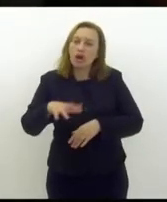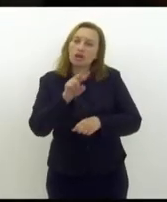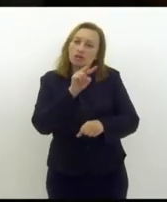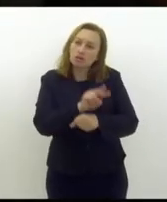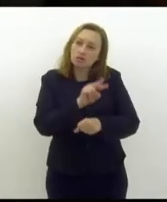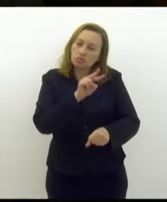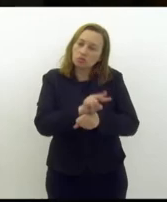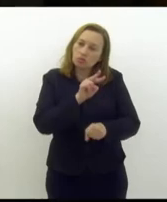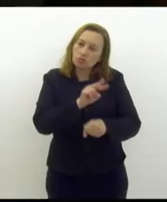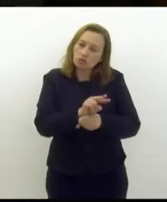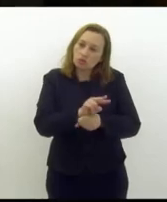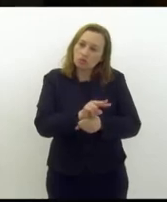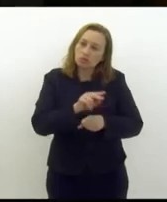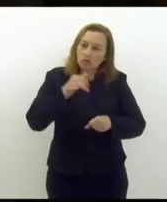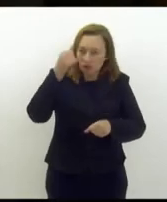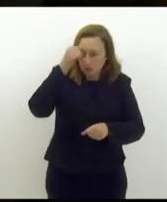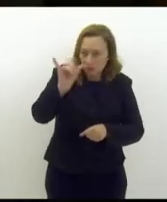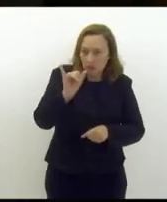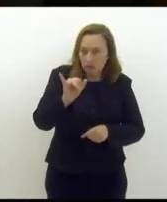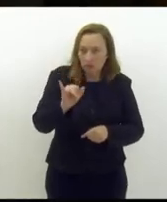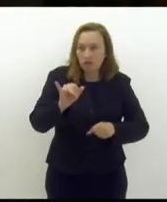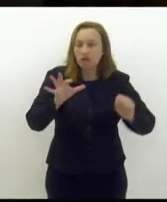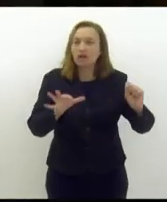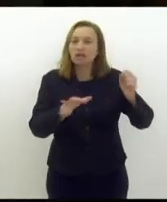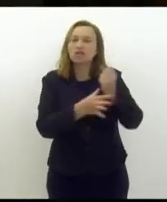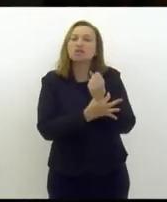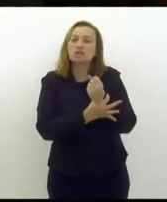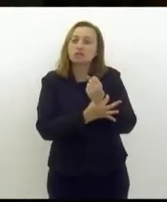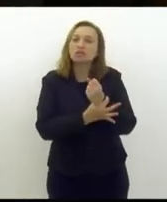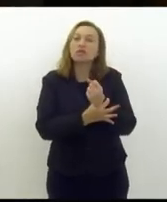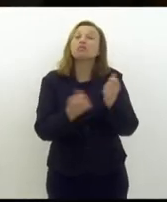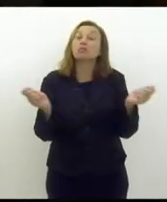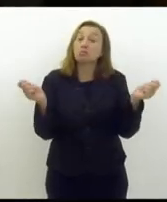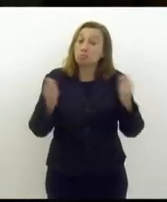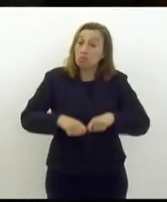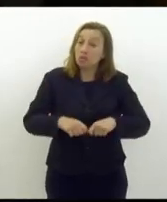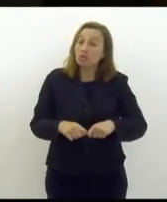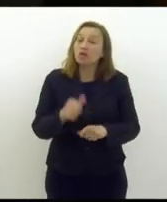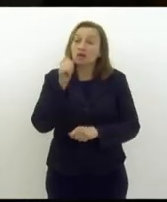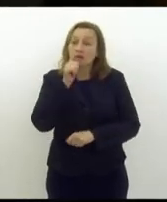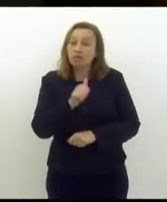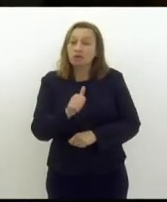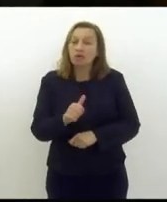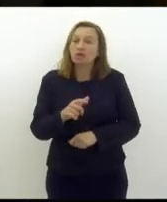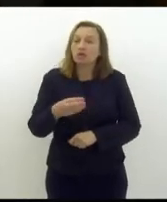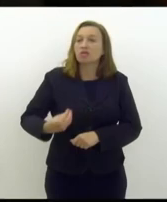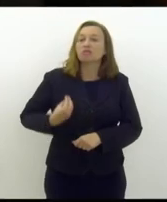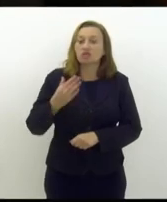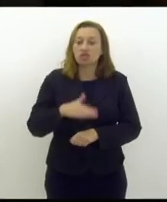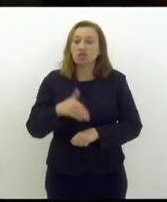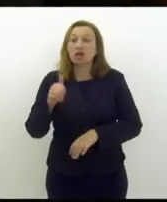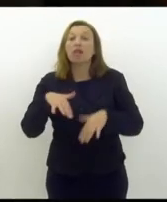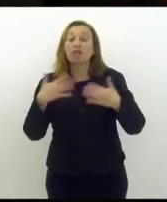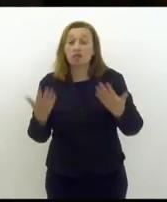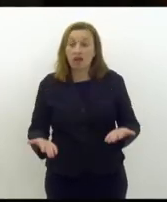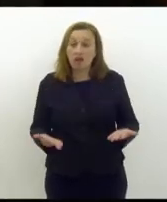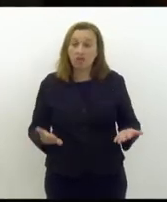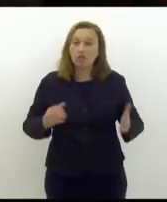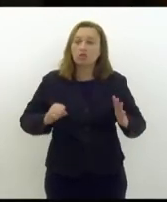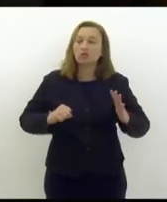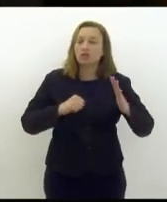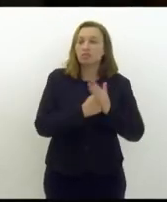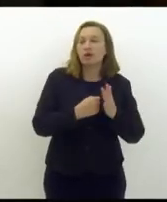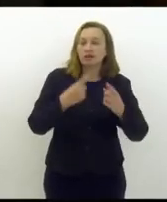numa rede de prevenção para assegurar a possibilidade dessa mulher ter uma vida digna Então os